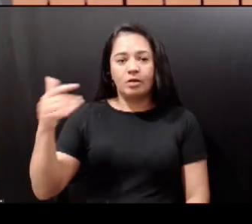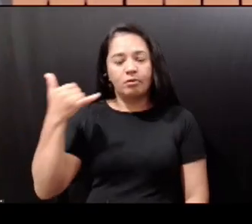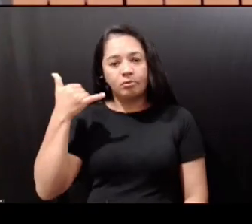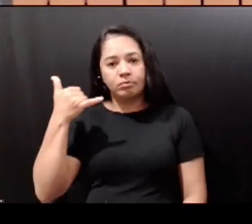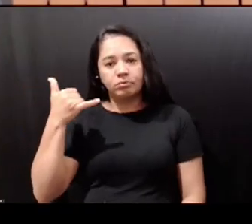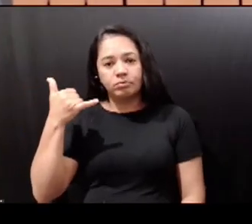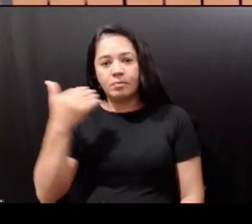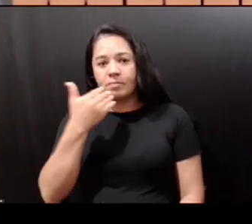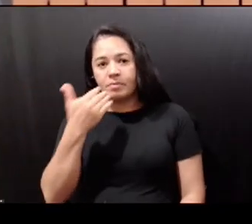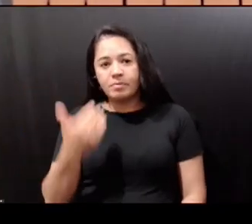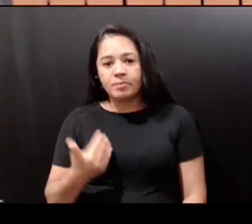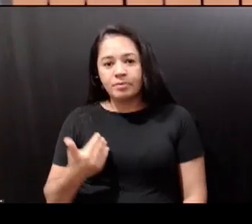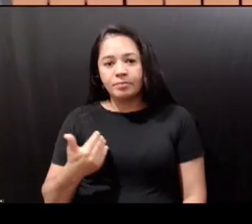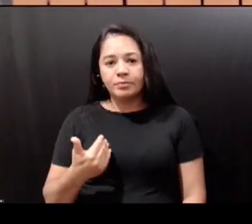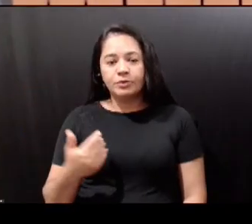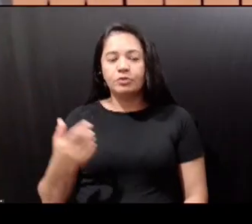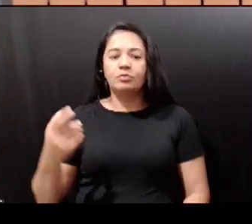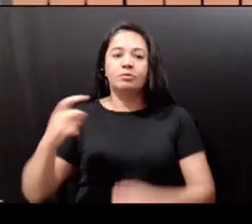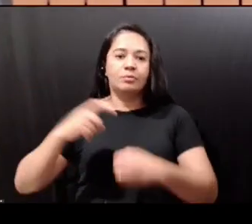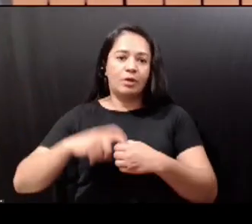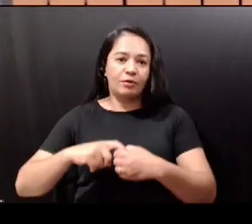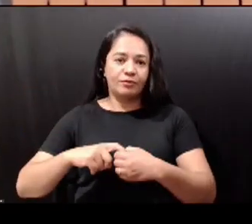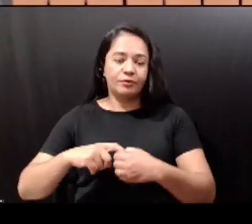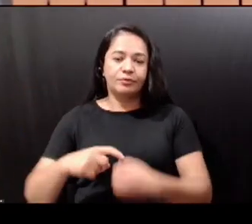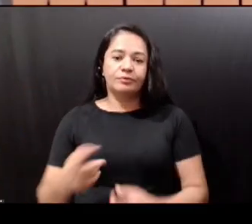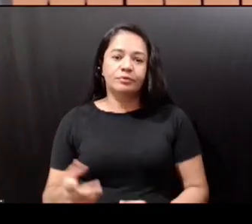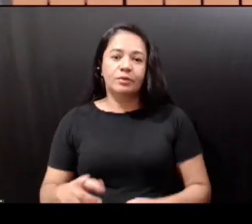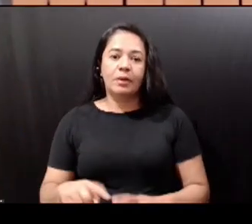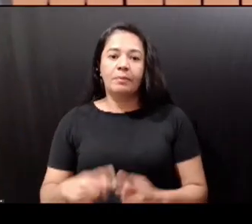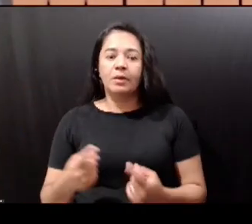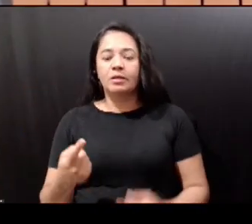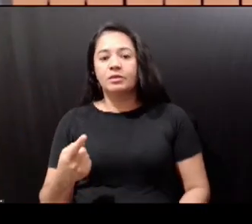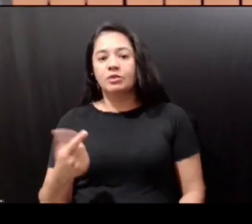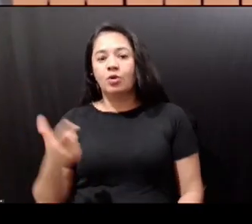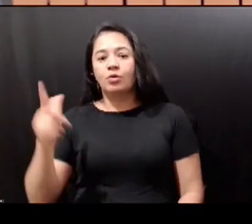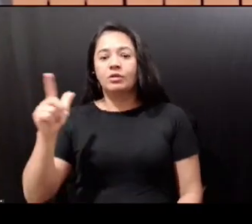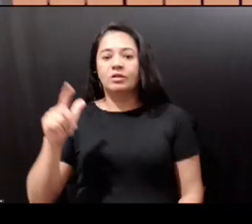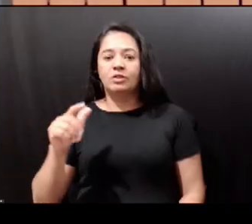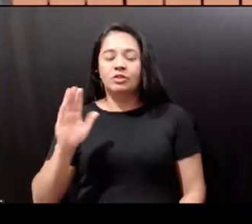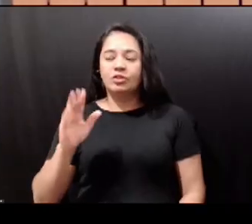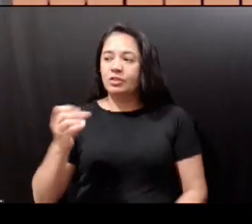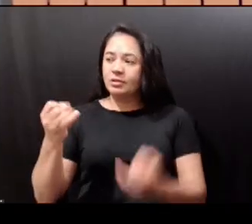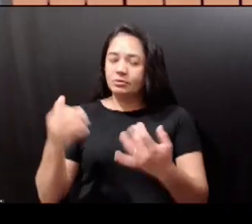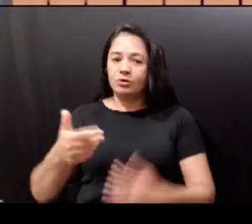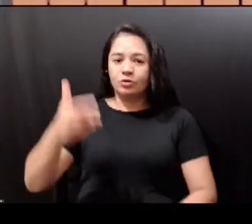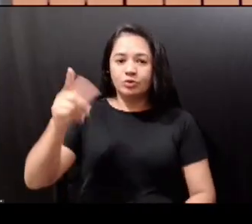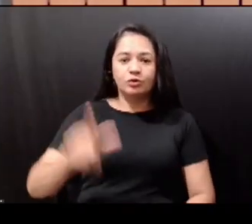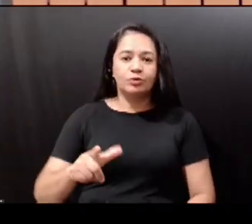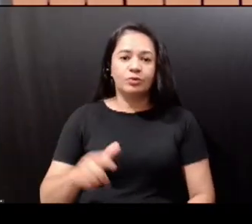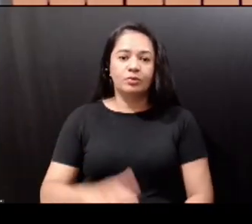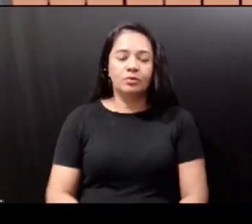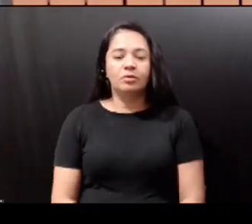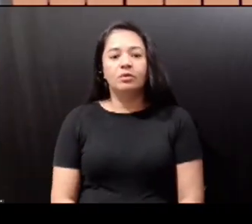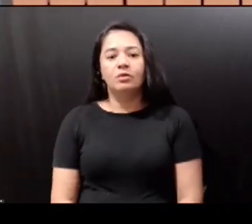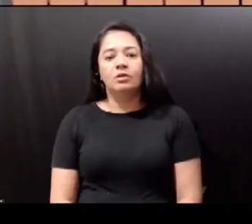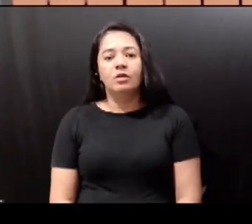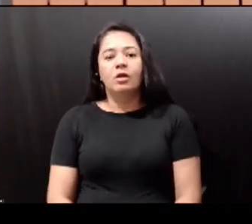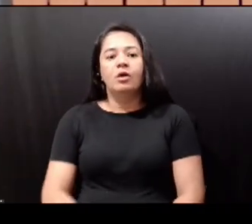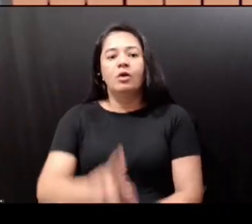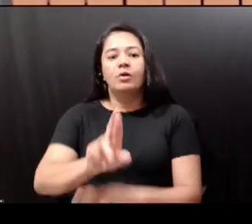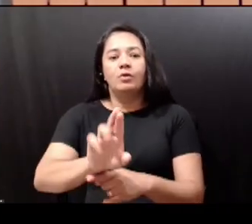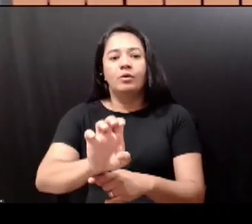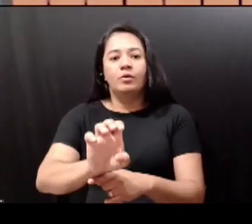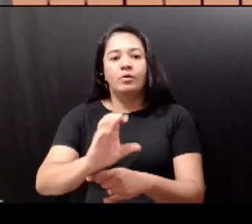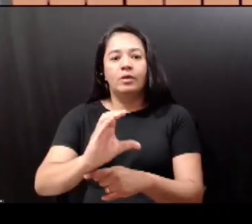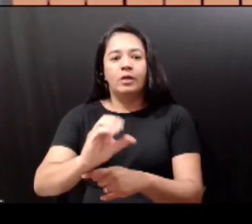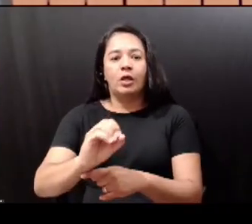a religação, e outras vezes ele tocou no mesmo assunto que o senhor falou aí, que é um recorte. Quando é recorte,